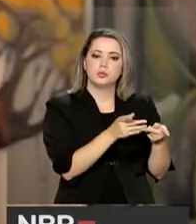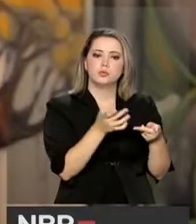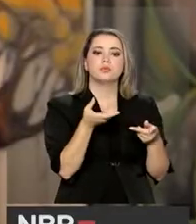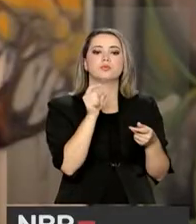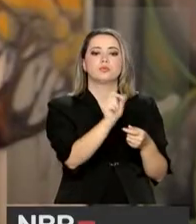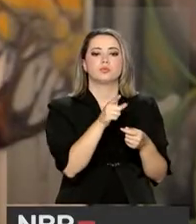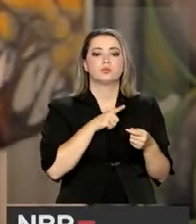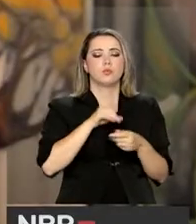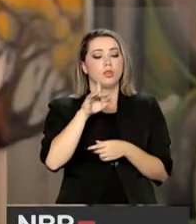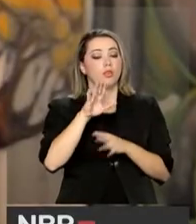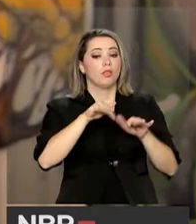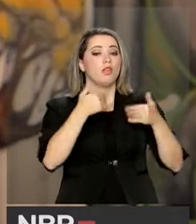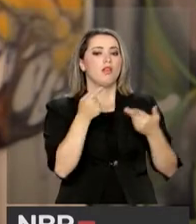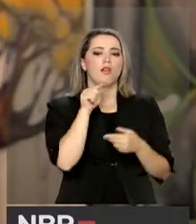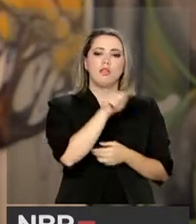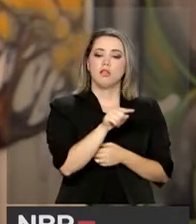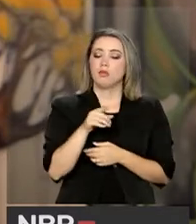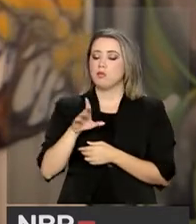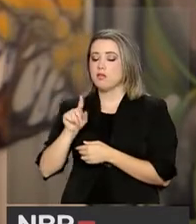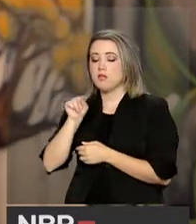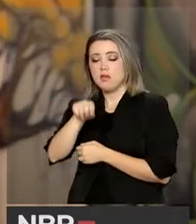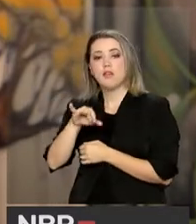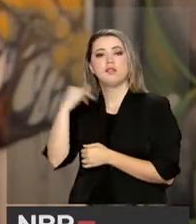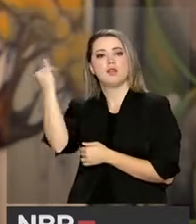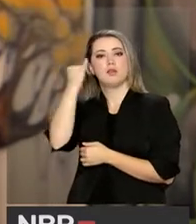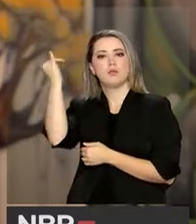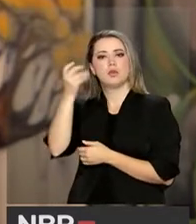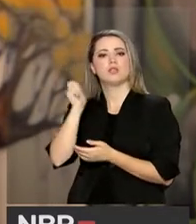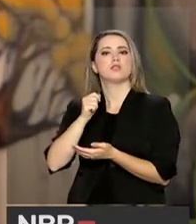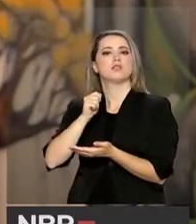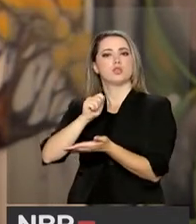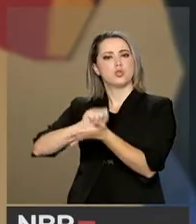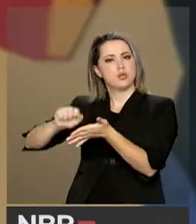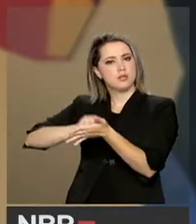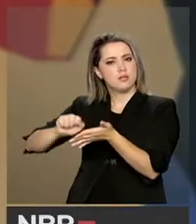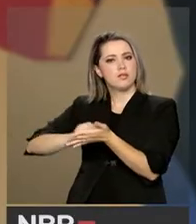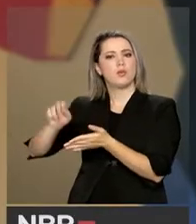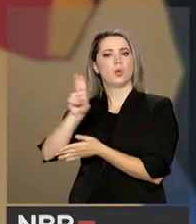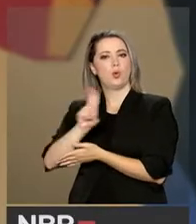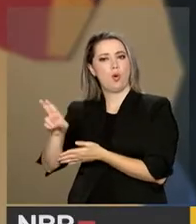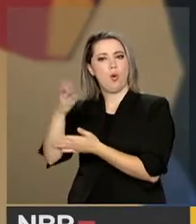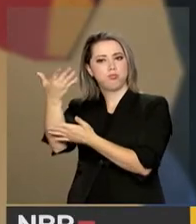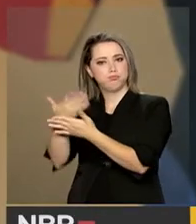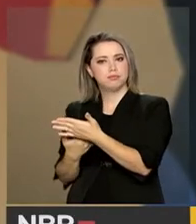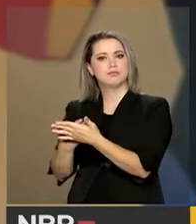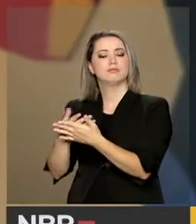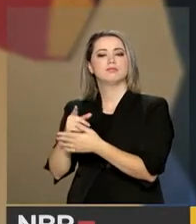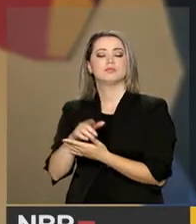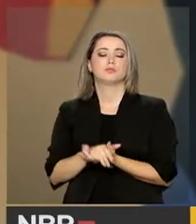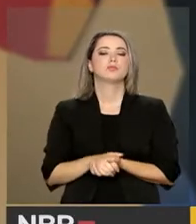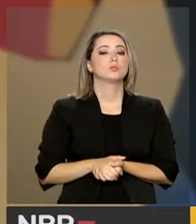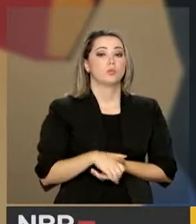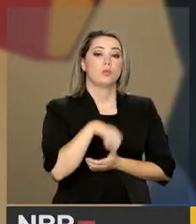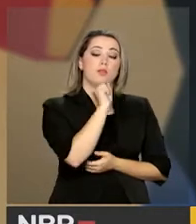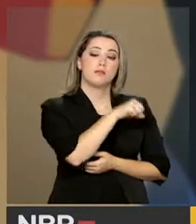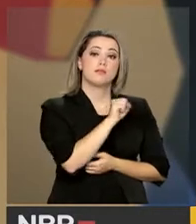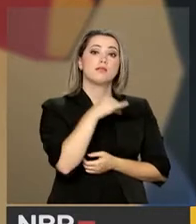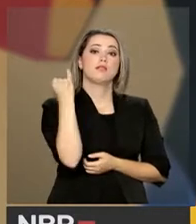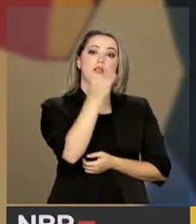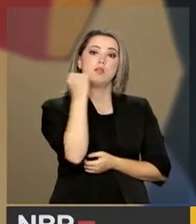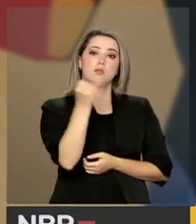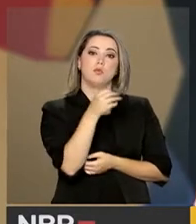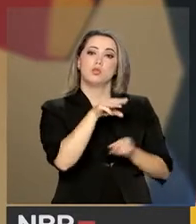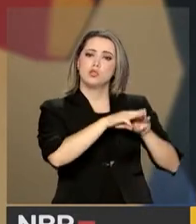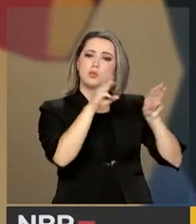Daí a importância da gente, quando visita um museu, preencher ali o nosso nome, né? Com certeza, é super importante para que o museu tenha uma